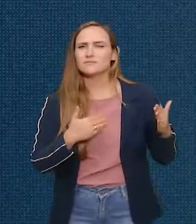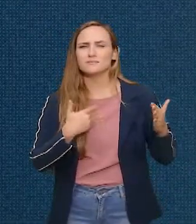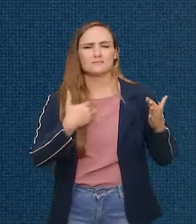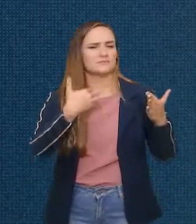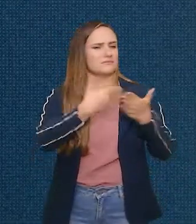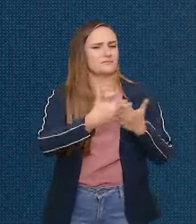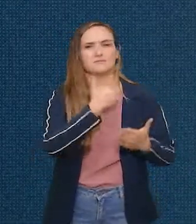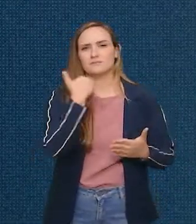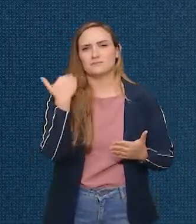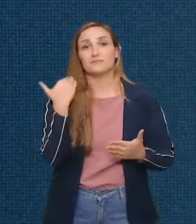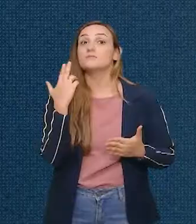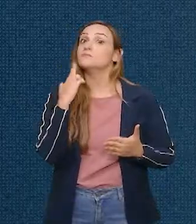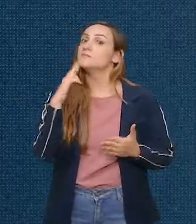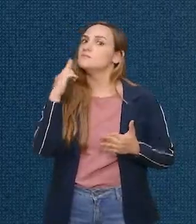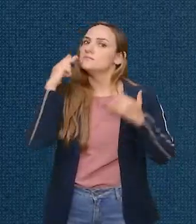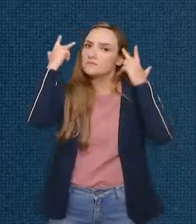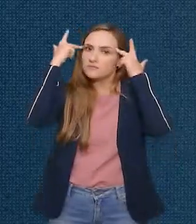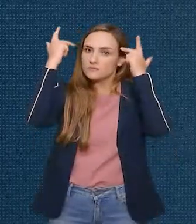morte natural.